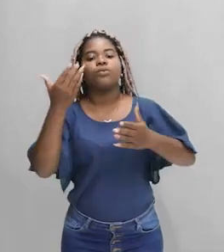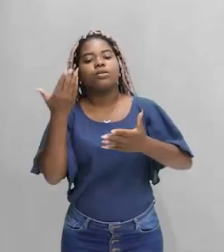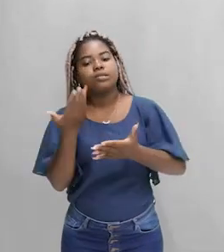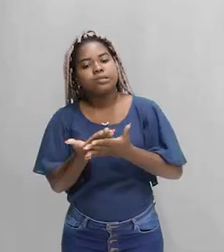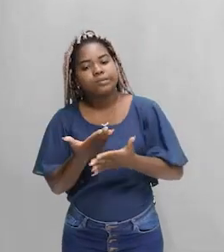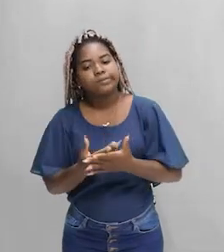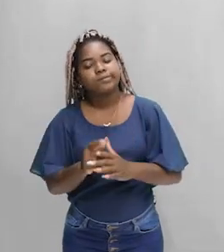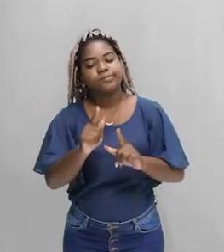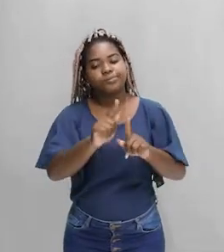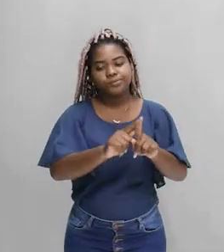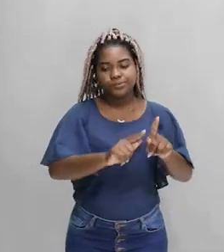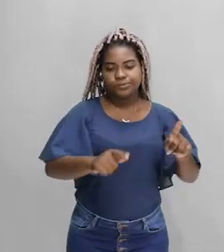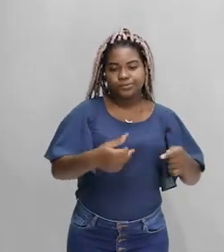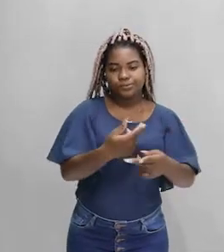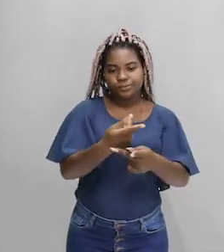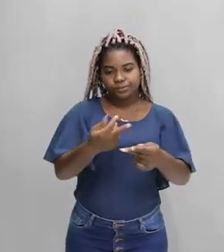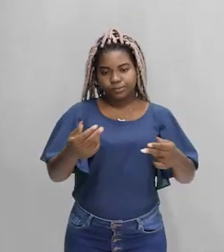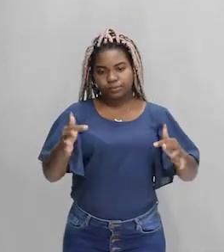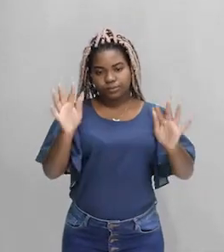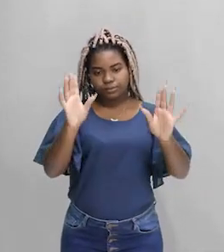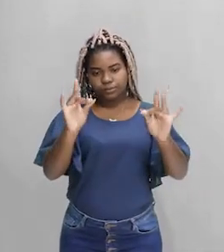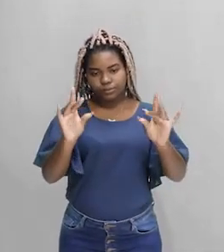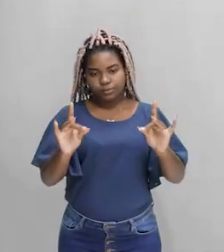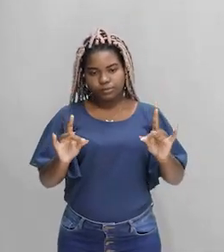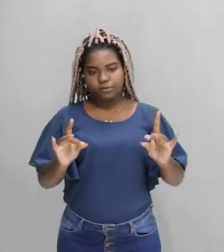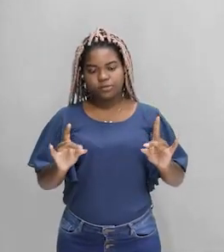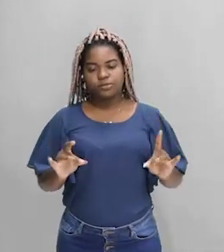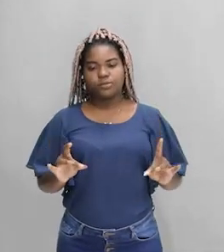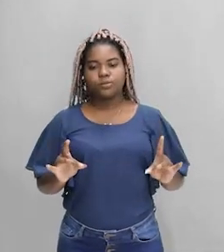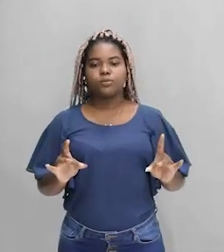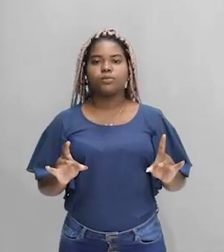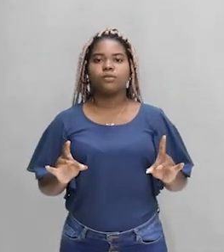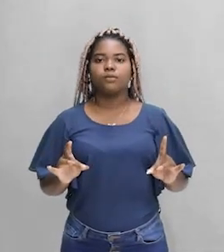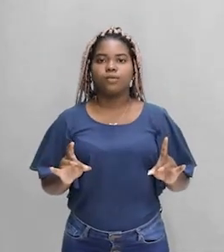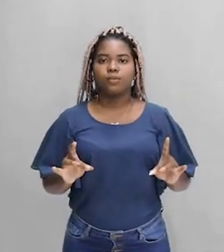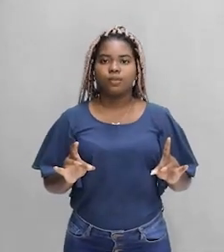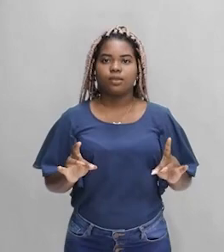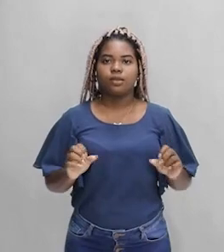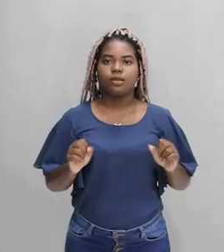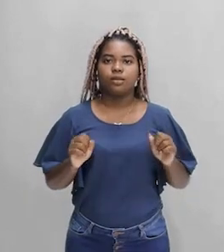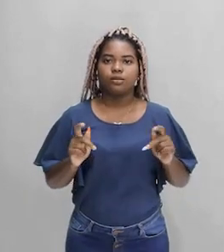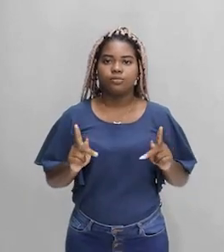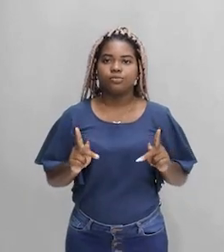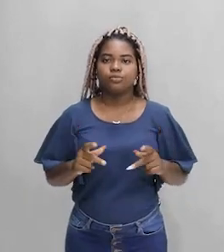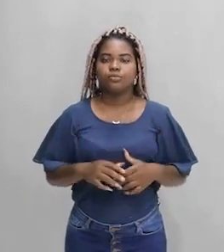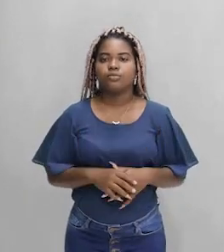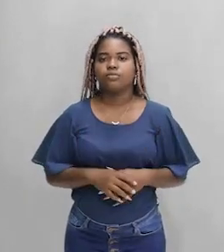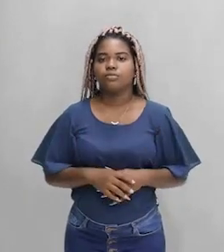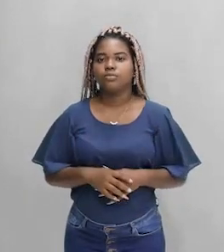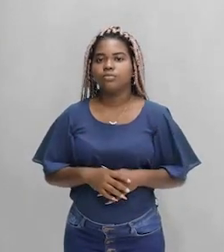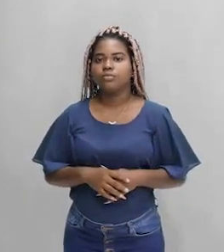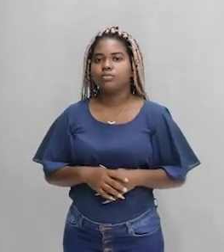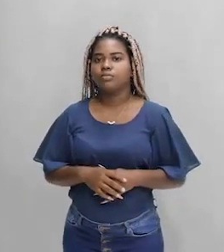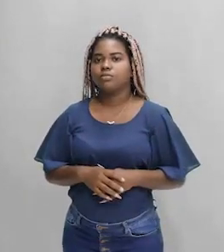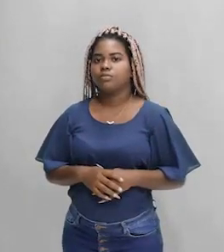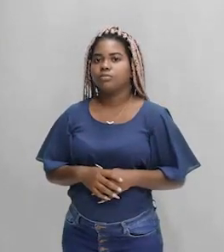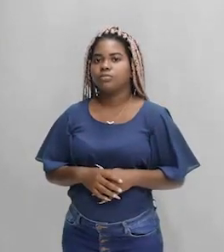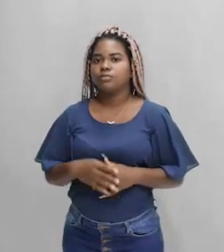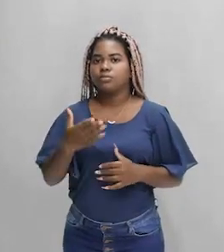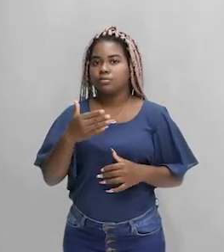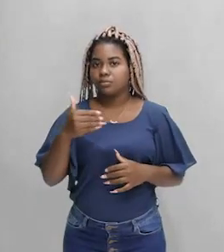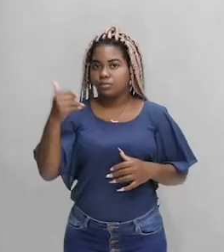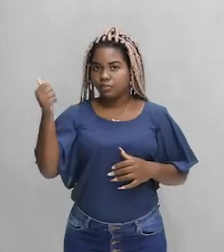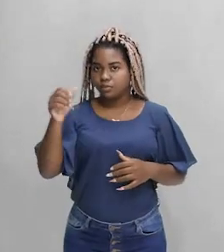gráfico, vamos ver bastante exercício, vai ficar bem denso reforço o conteúdo para você e com certeza você